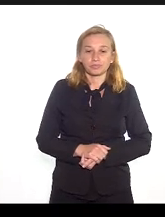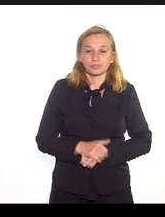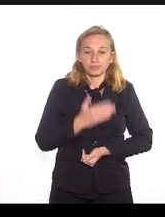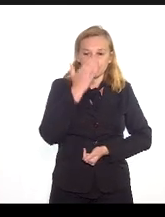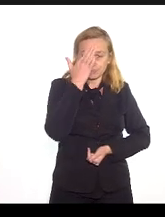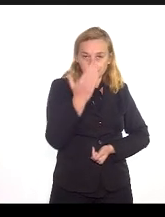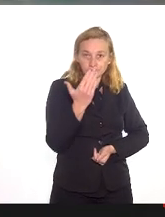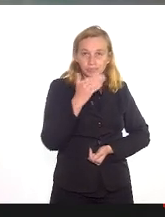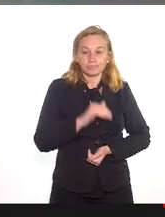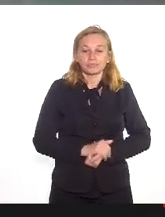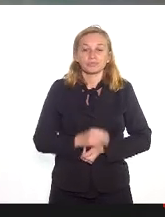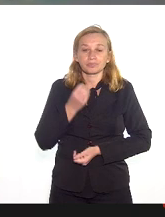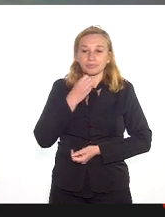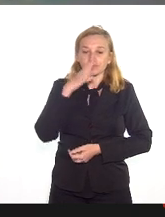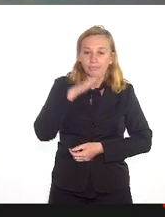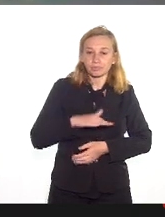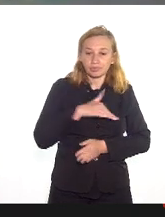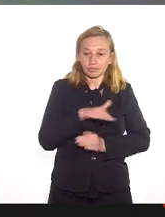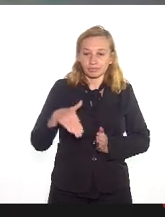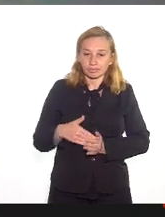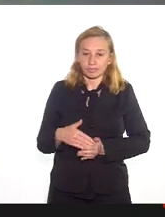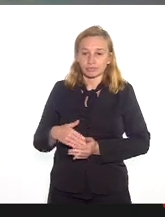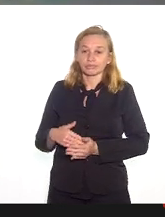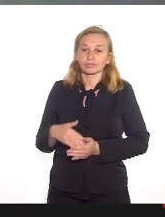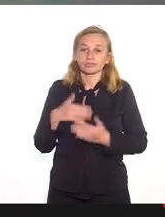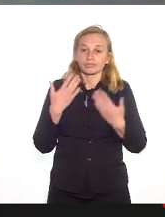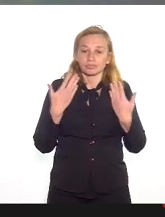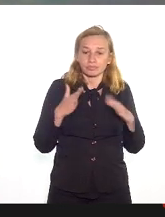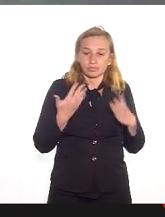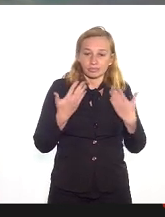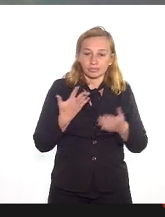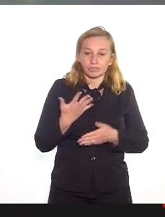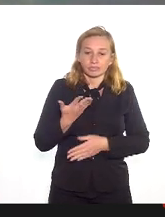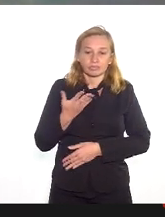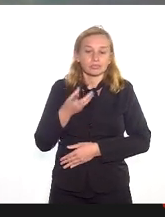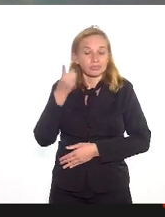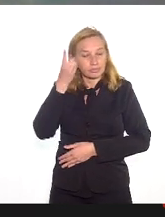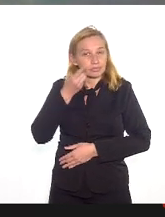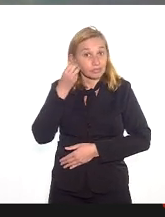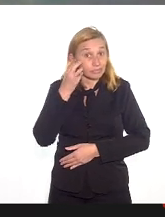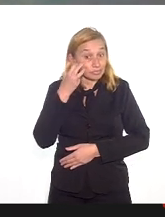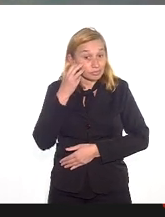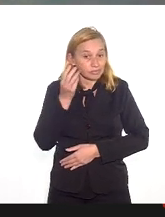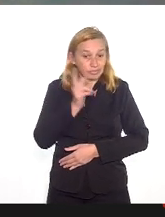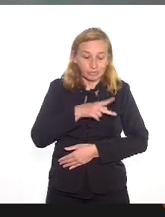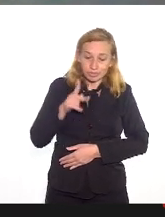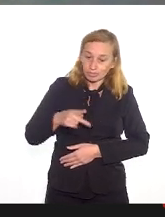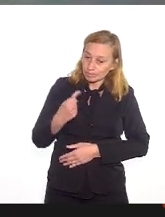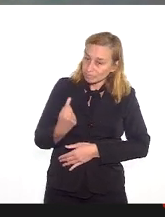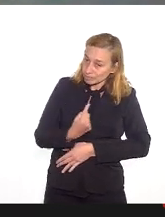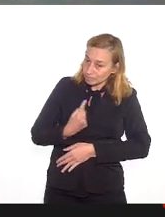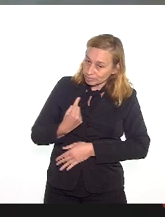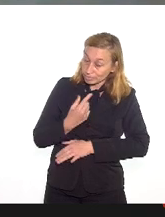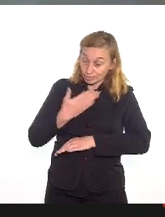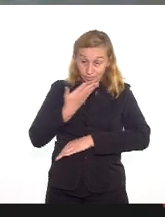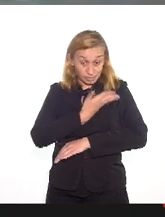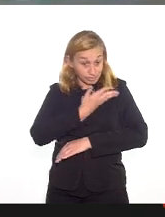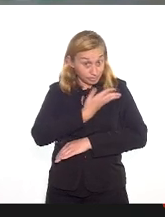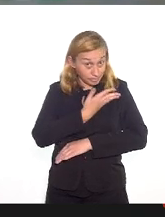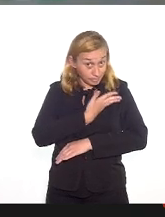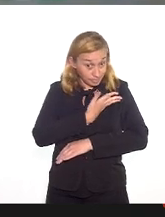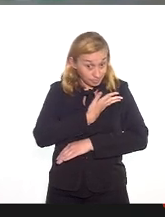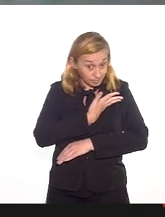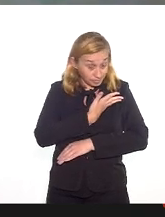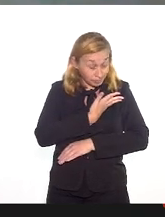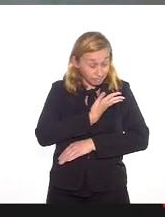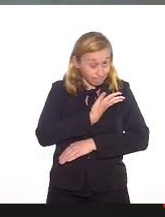Obrigado. Boa tarde a todos e a todas. Queria saudar o deputado Valdec, né, nosso professor, nosso colega de...